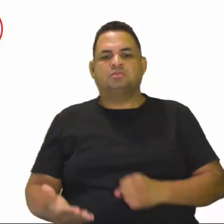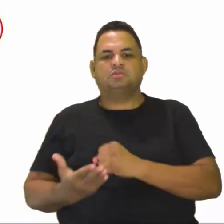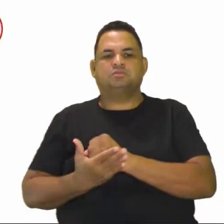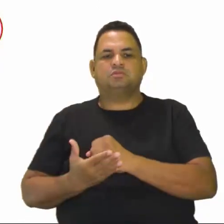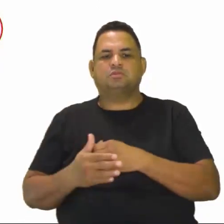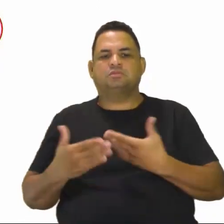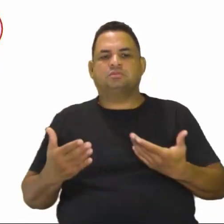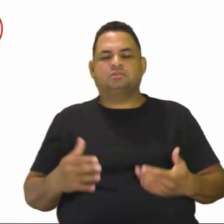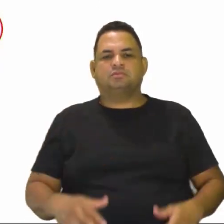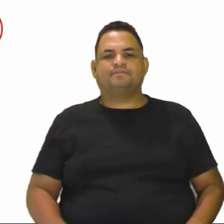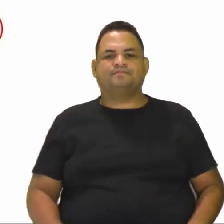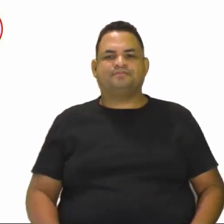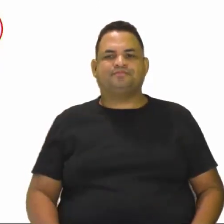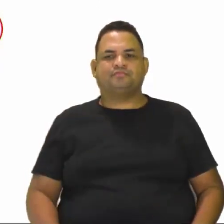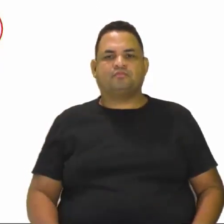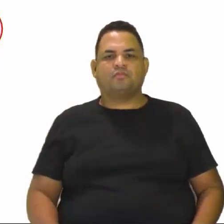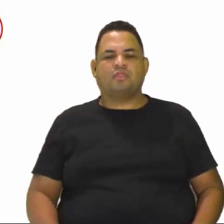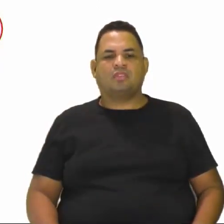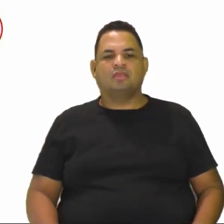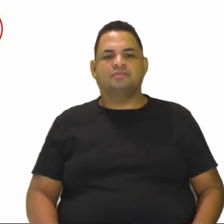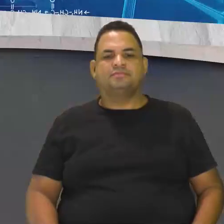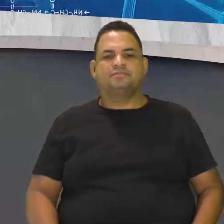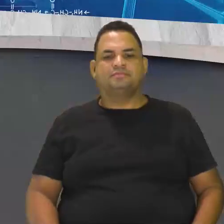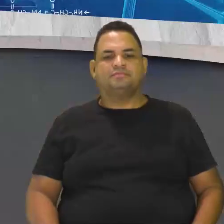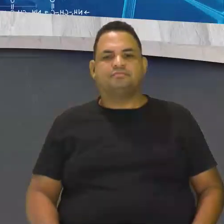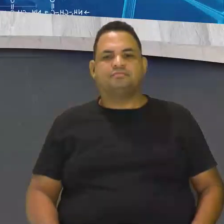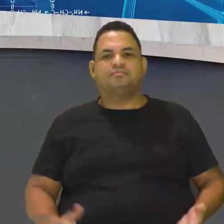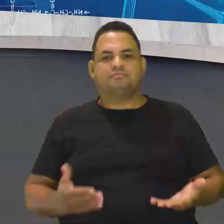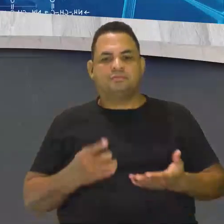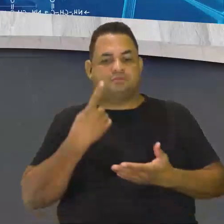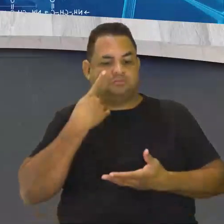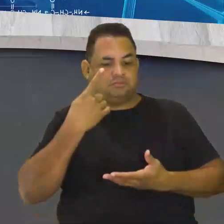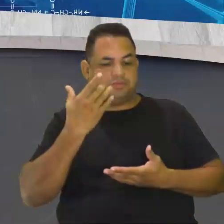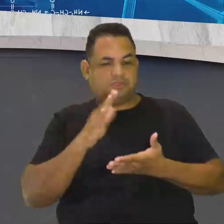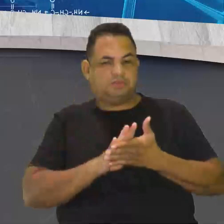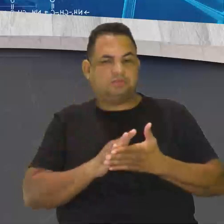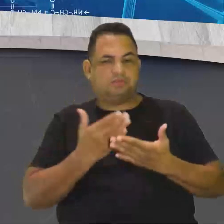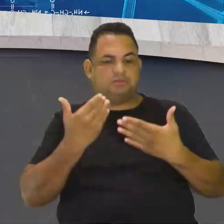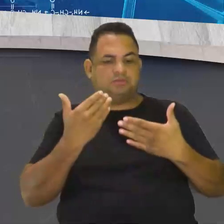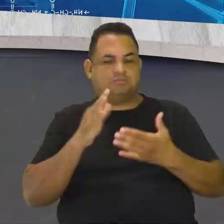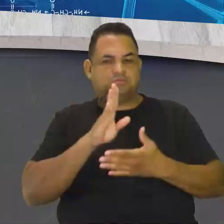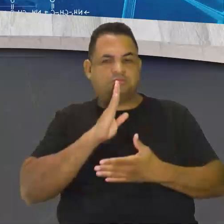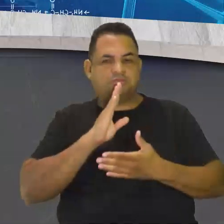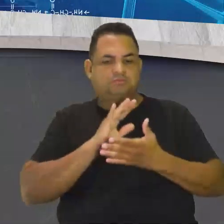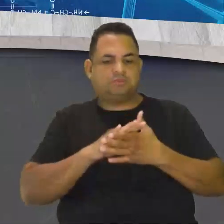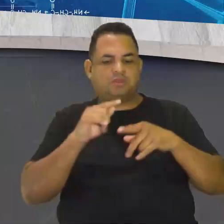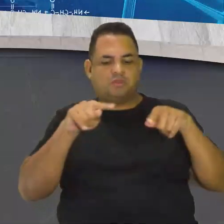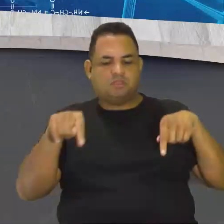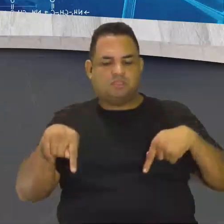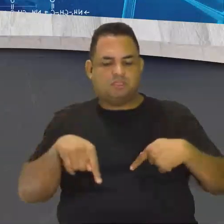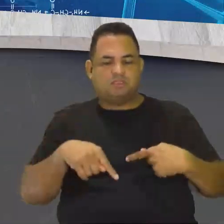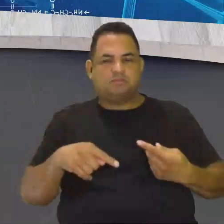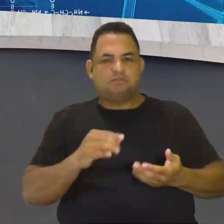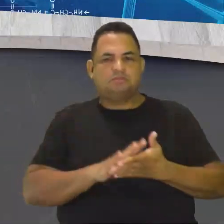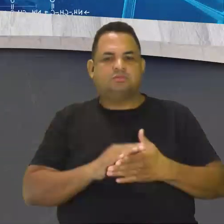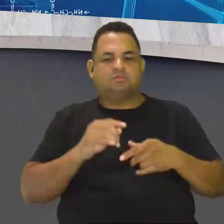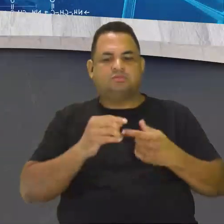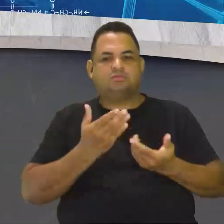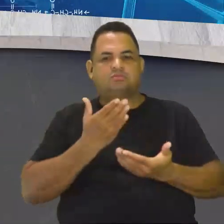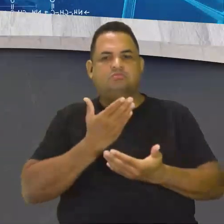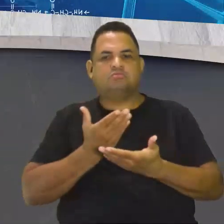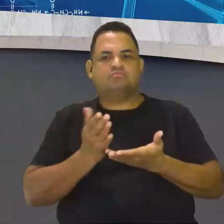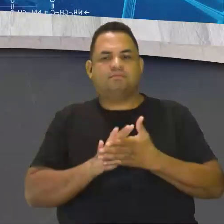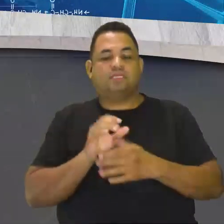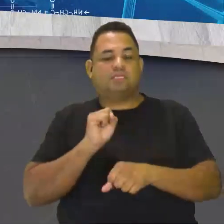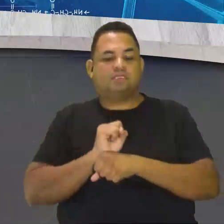bases. No mais, vamos testar esse conhecimento adquirido na aula de hoje lá na atividade de sala. Eu vou ficar